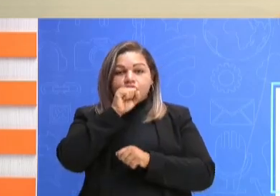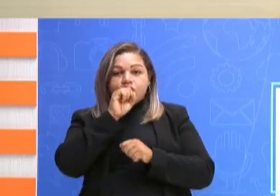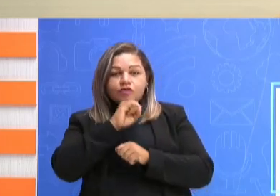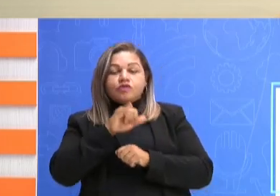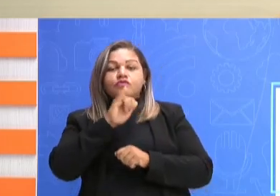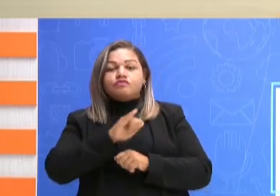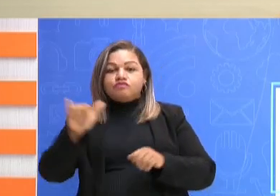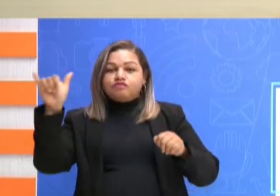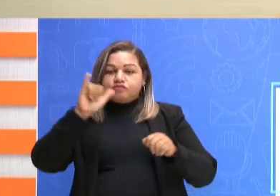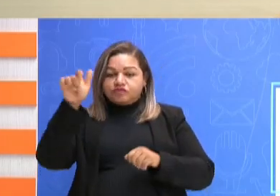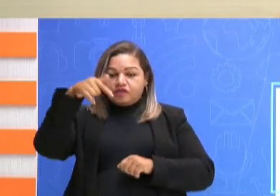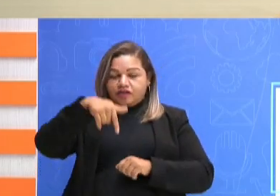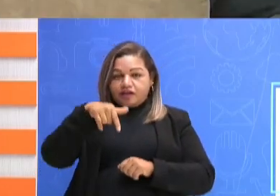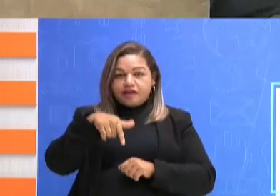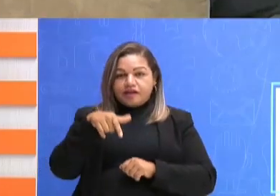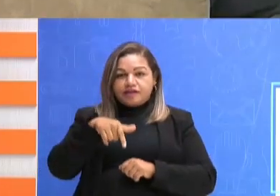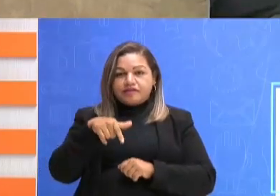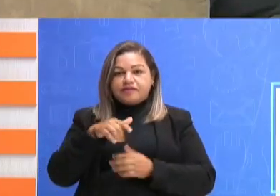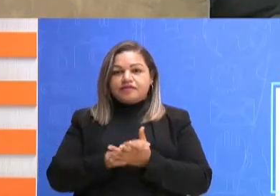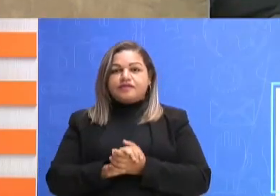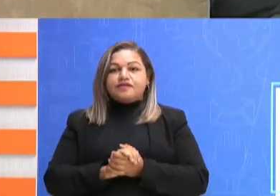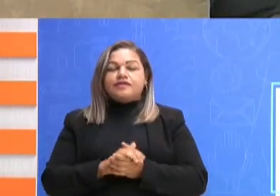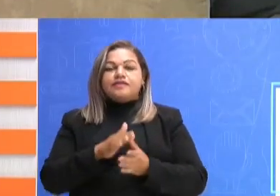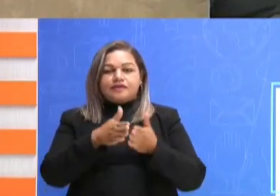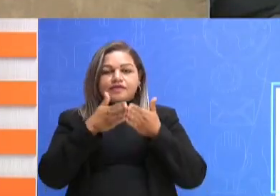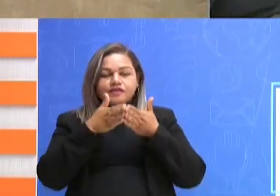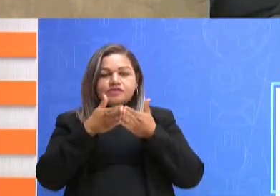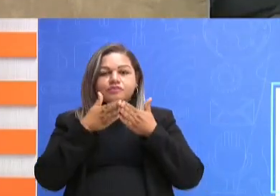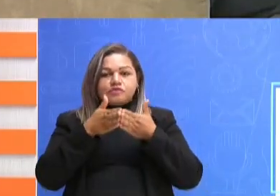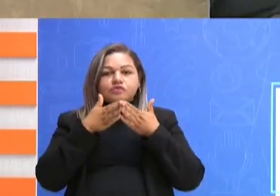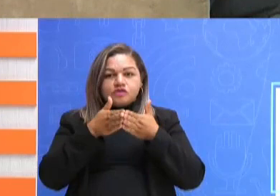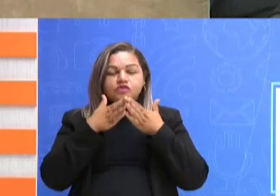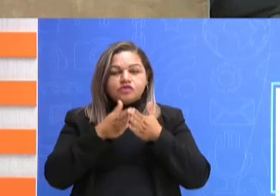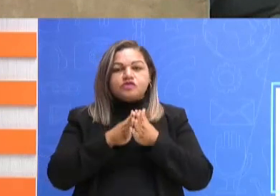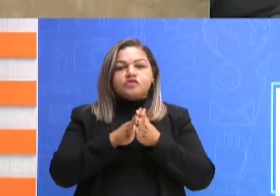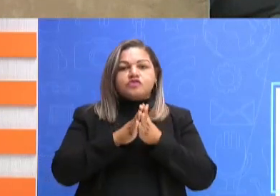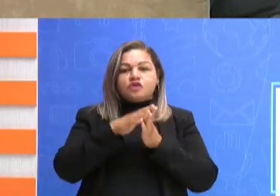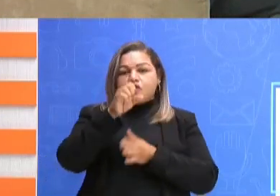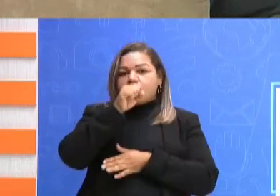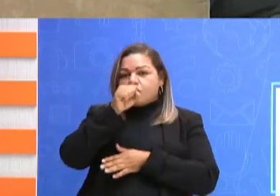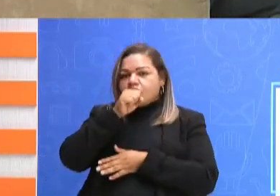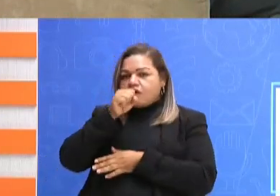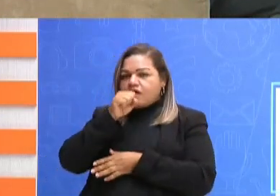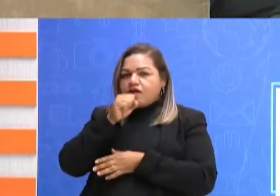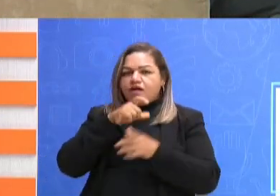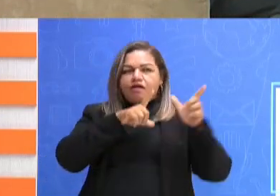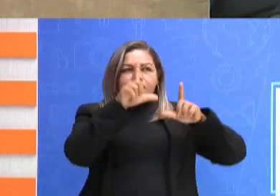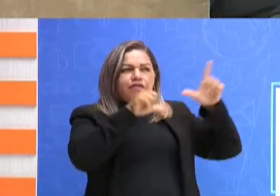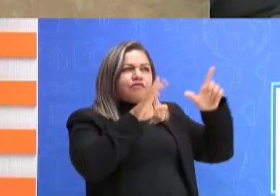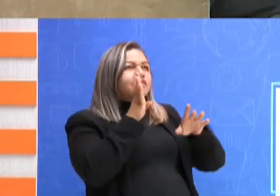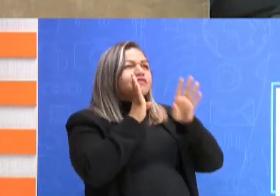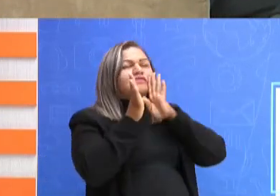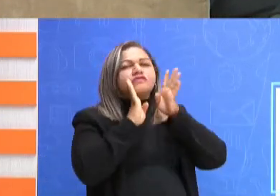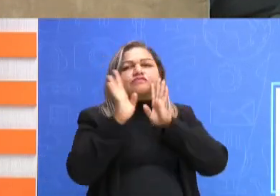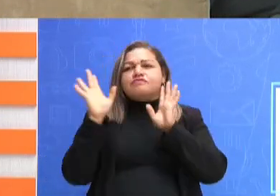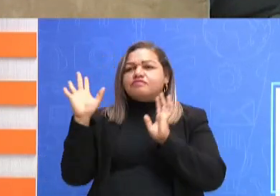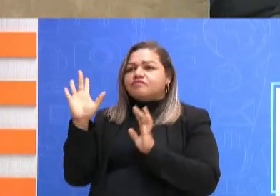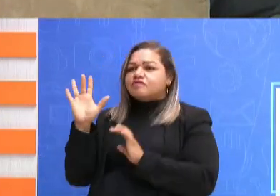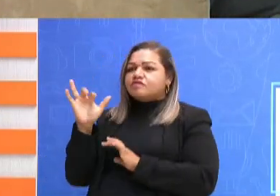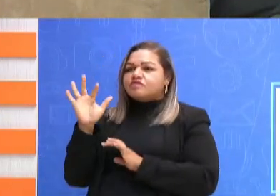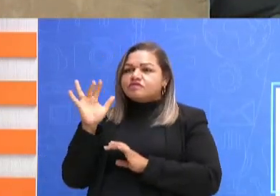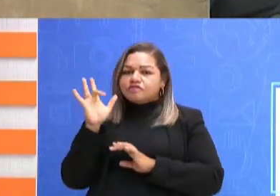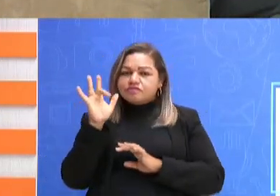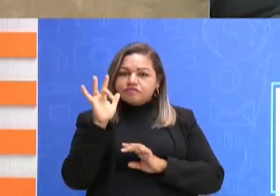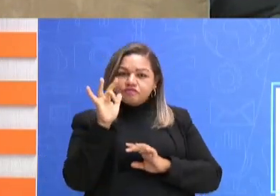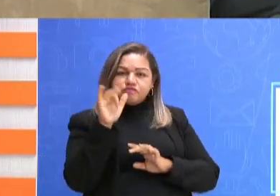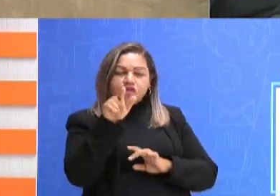Sistema Guanaré está sendo parceiro aí nessa festa também. Que a gente pediu essa parceria através do rádio, da televisão, do Facebook, Instagram,